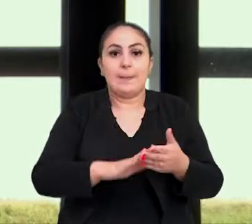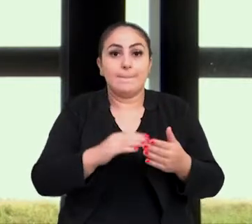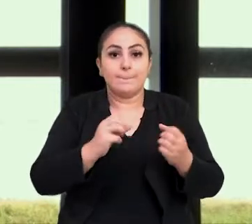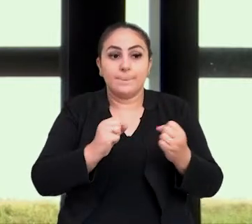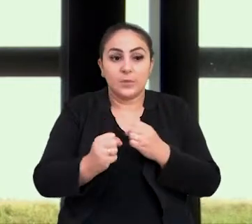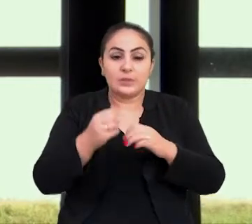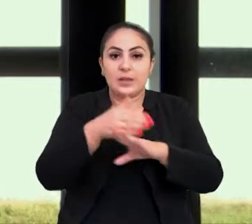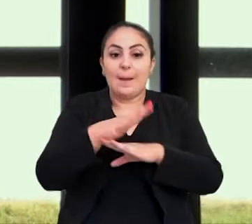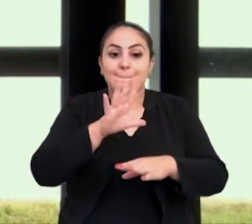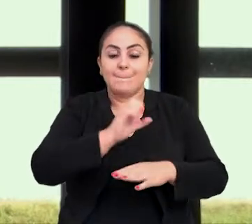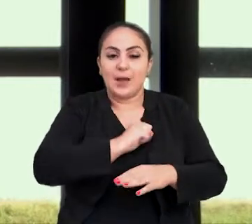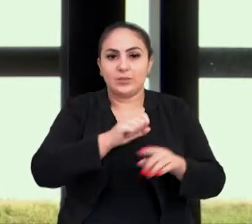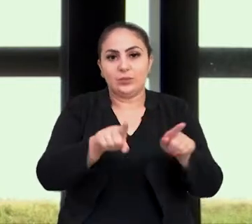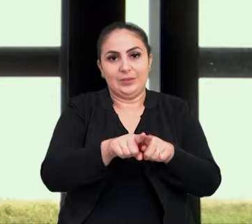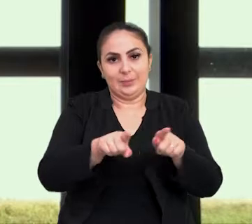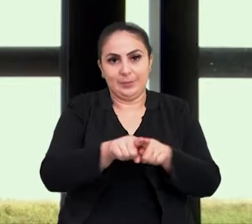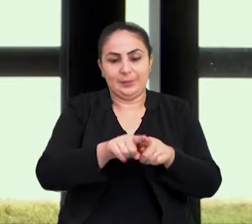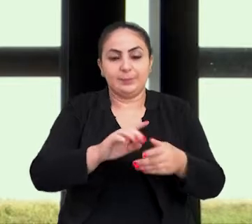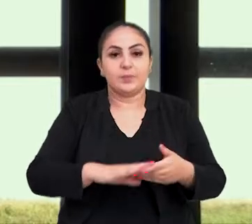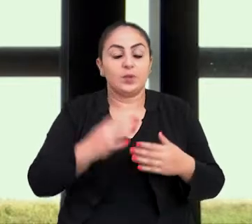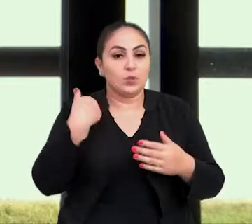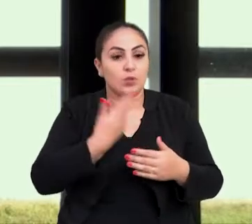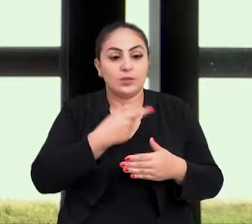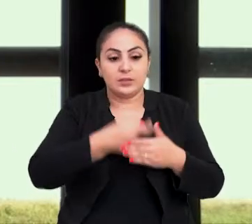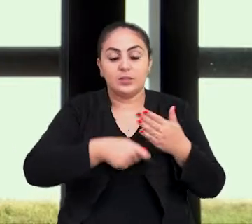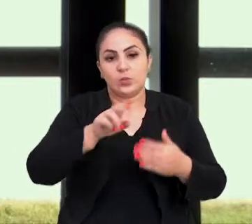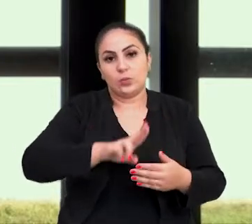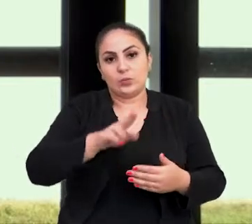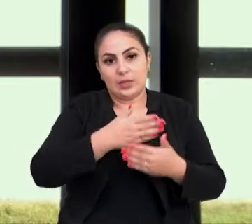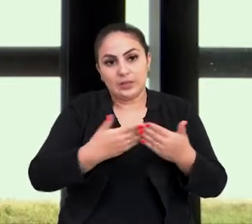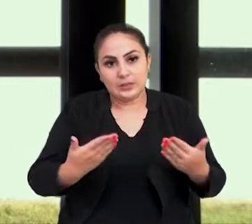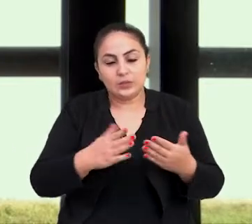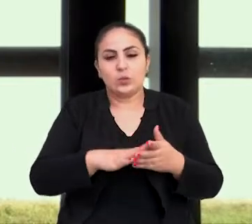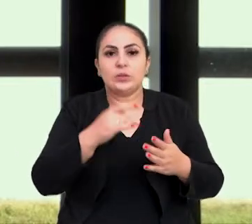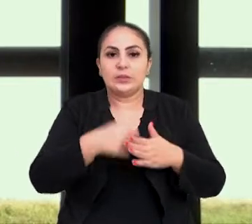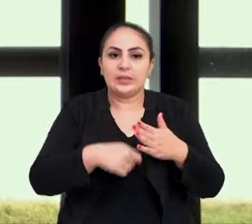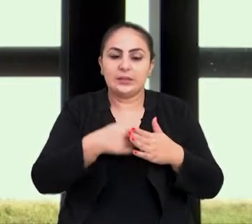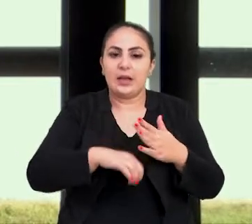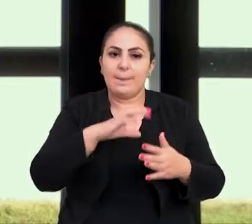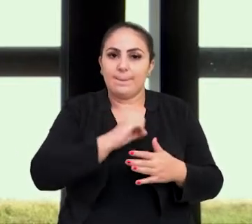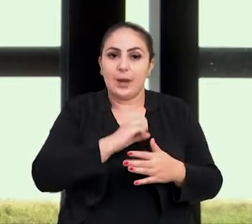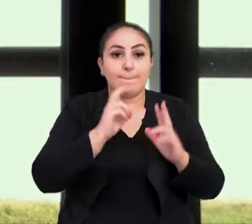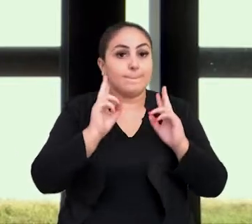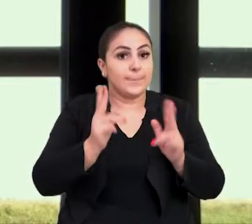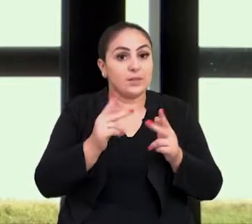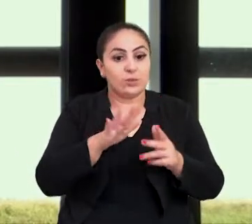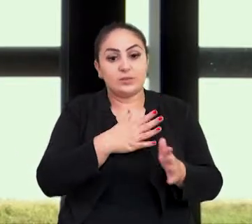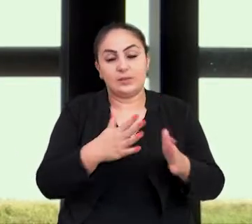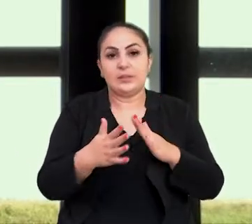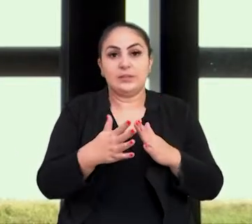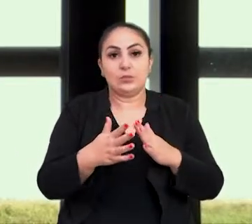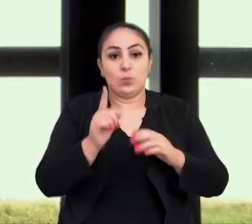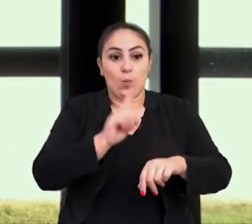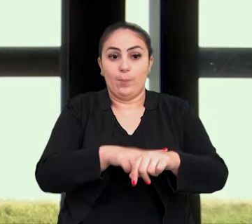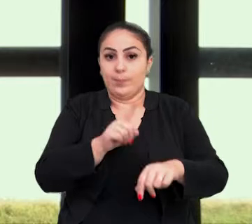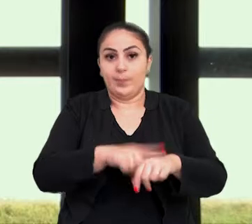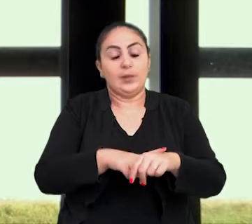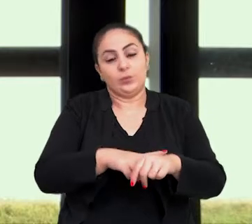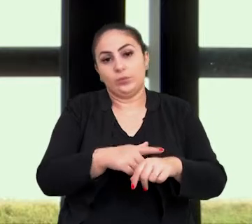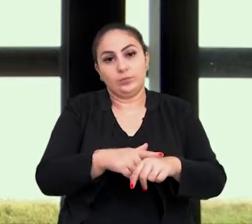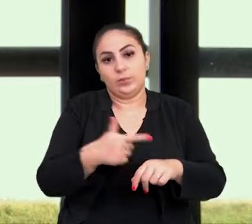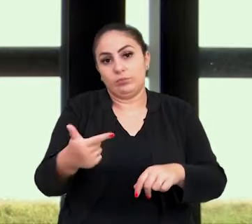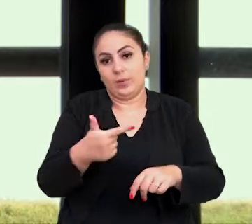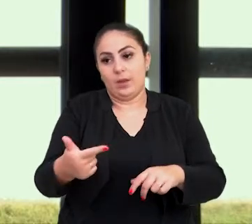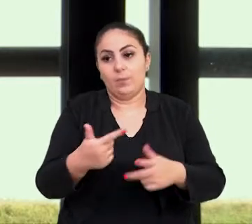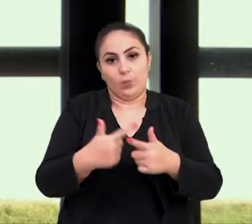eles precisam se sentir amados. Então a gente sempre tenta usar isso, sempre tenta amar eles, mesmo que eles não mereçam nesse momento,